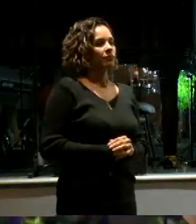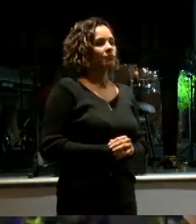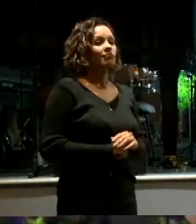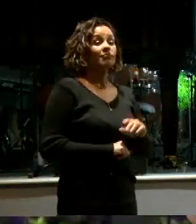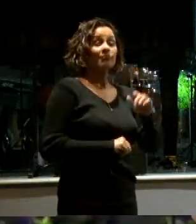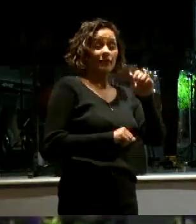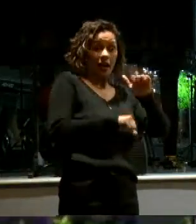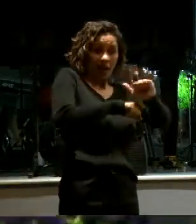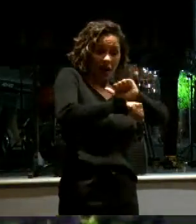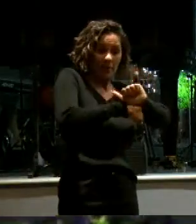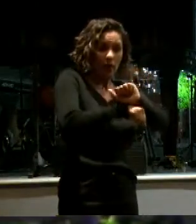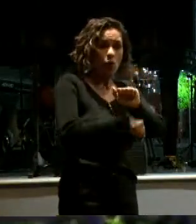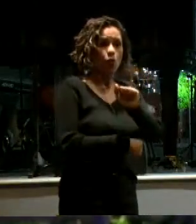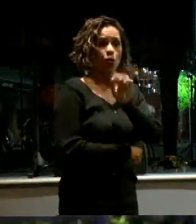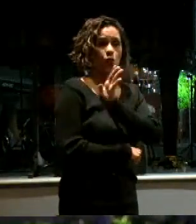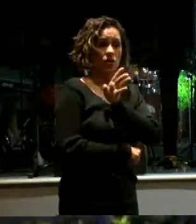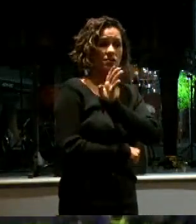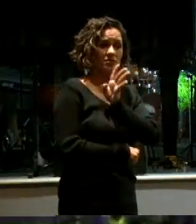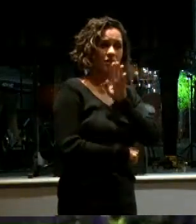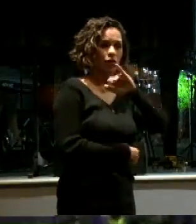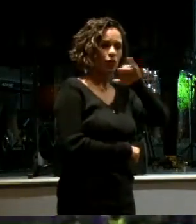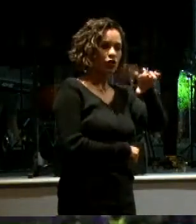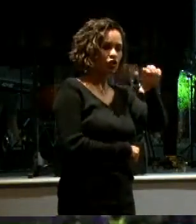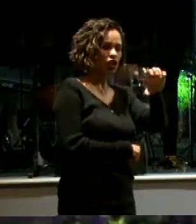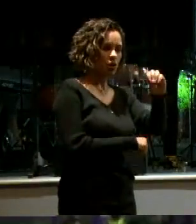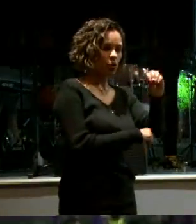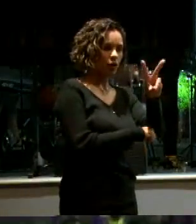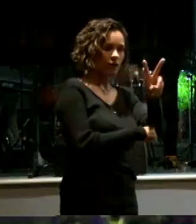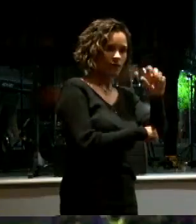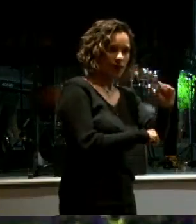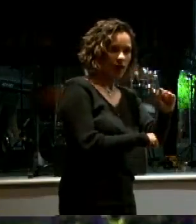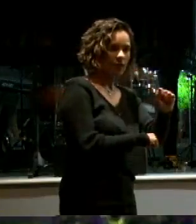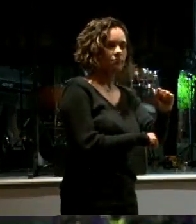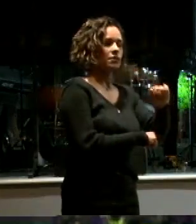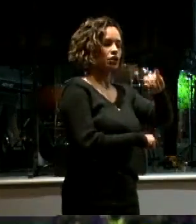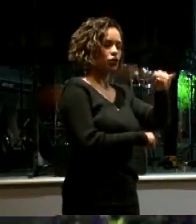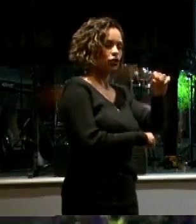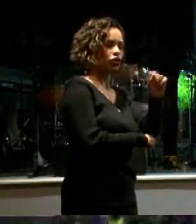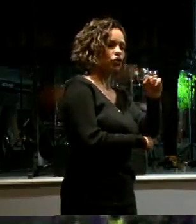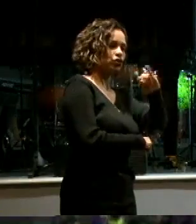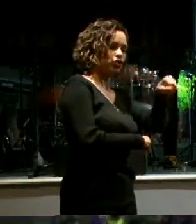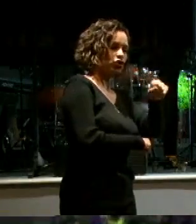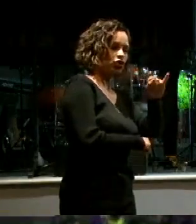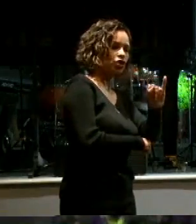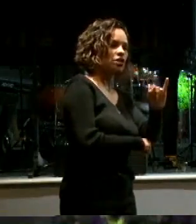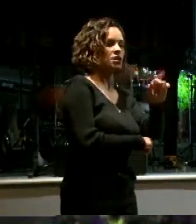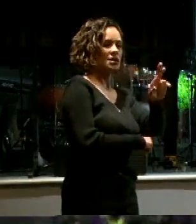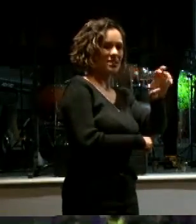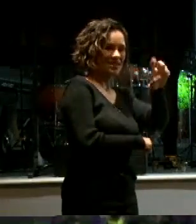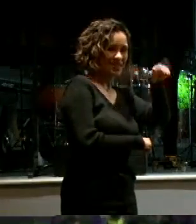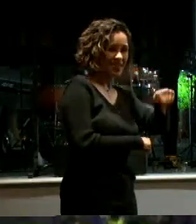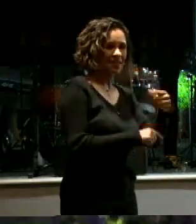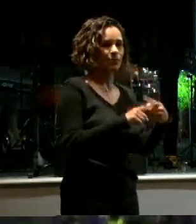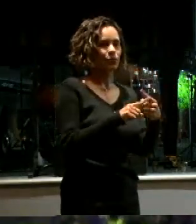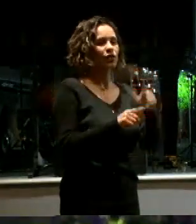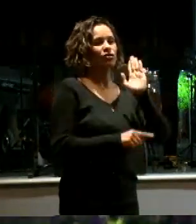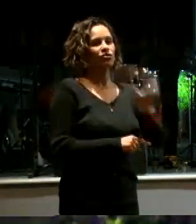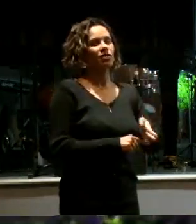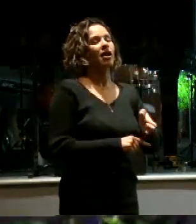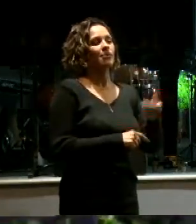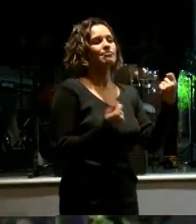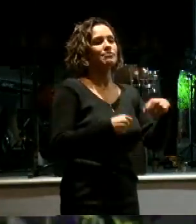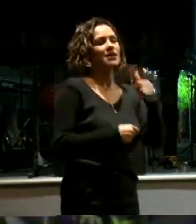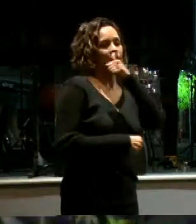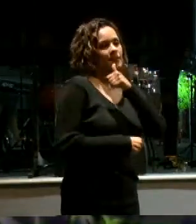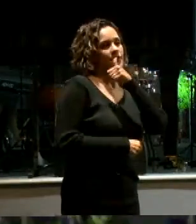Jireh? Por causa da prova de ter que oferecer o filho no altar. E quando que ele ia fazer